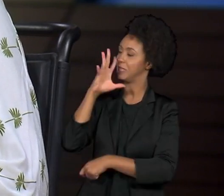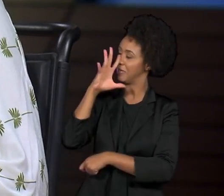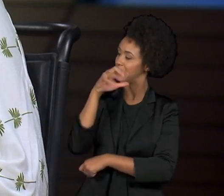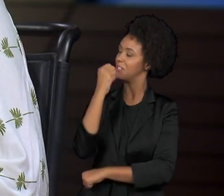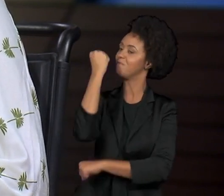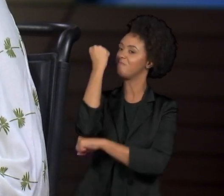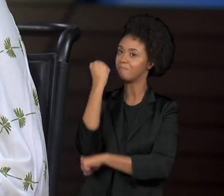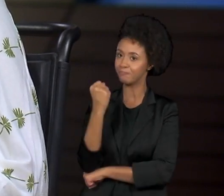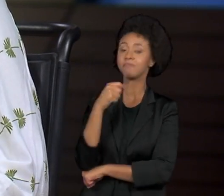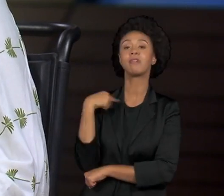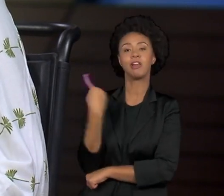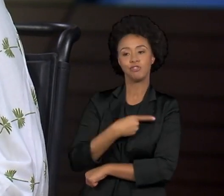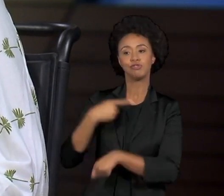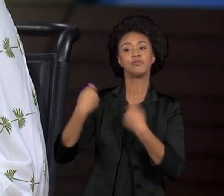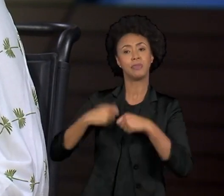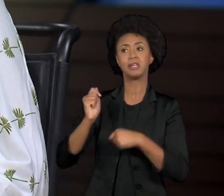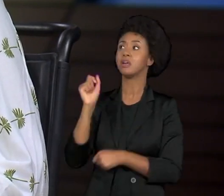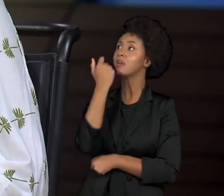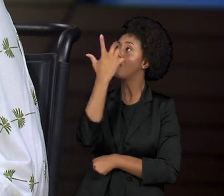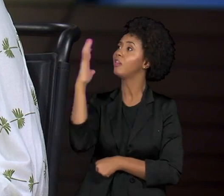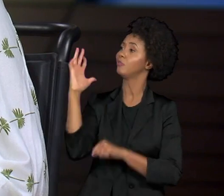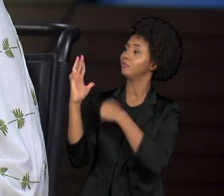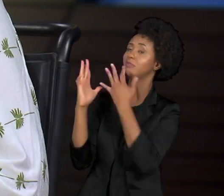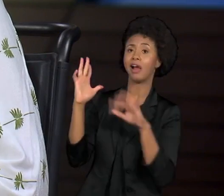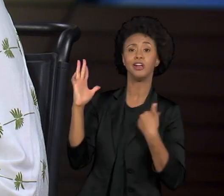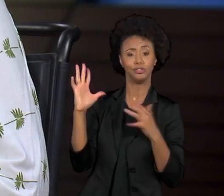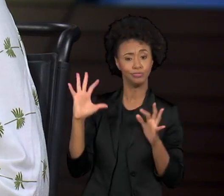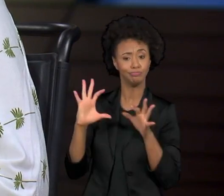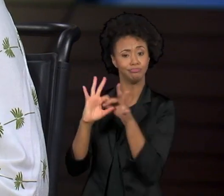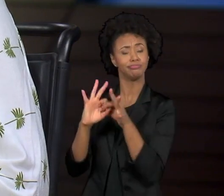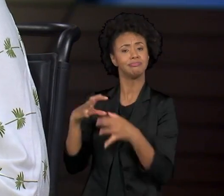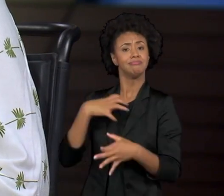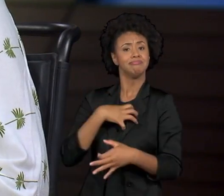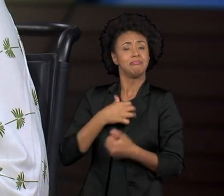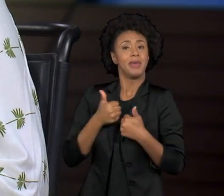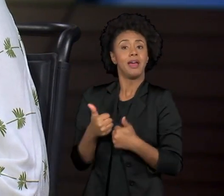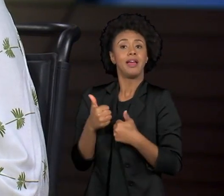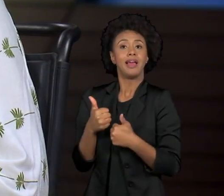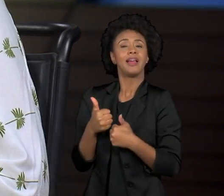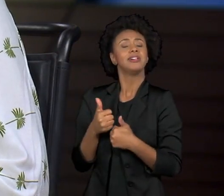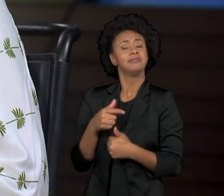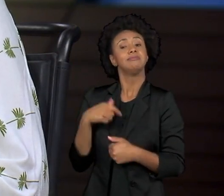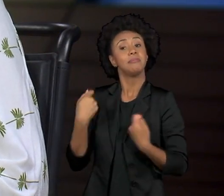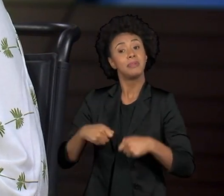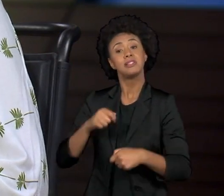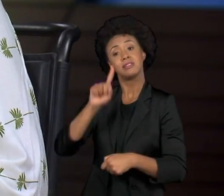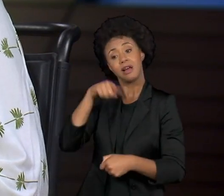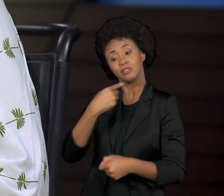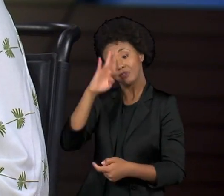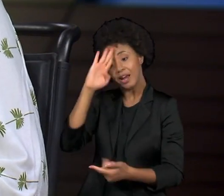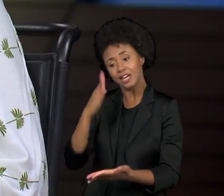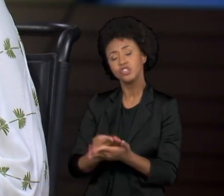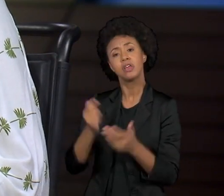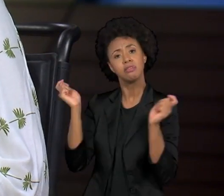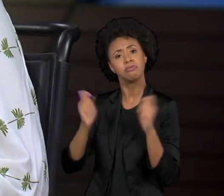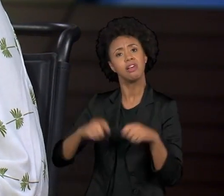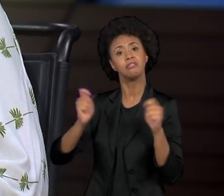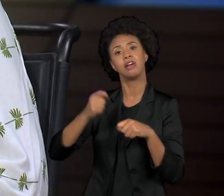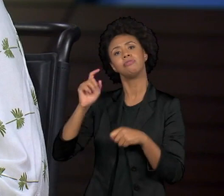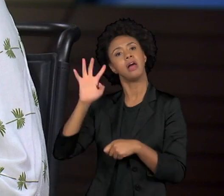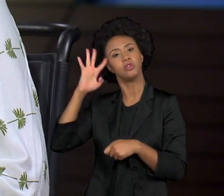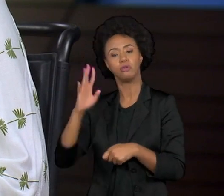da natureza, a gente sabe como a gente se sente bem estando nela e a gente acreditar que a gente pode trazer soluções, né? Seja